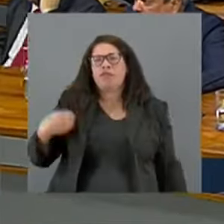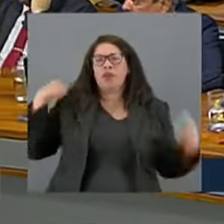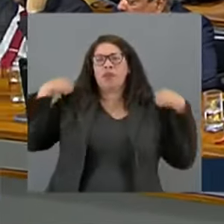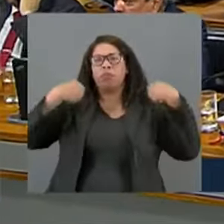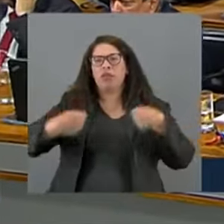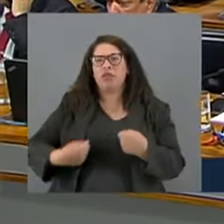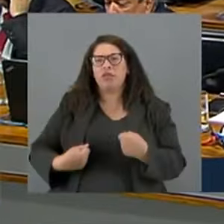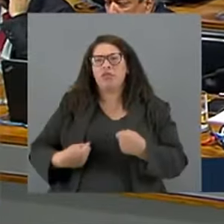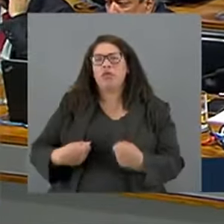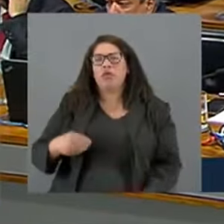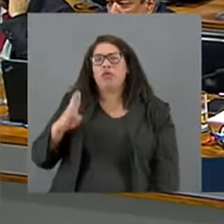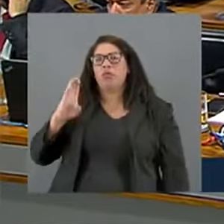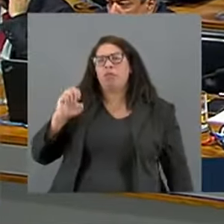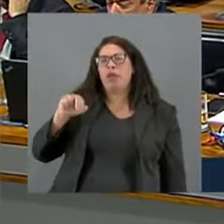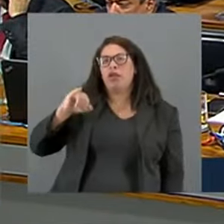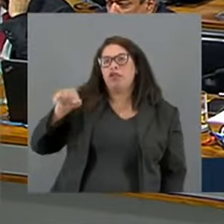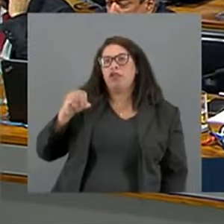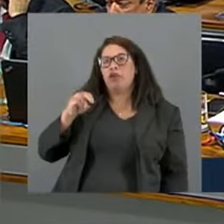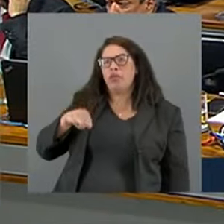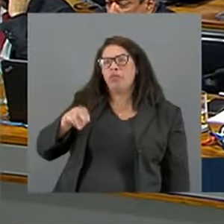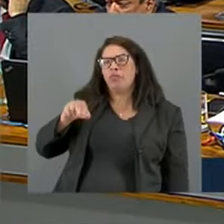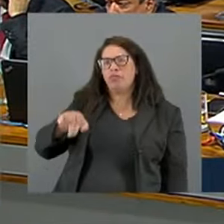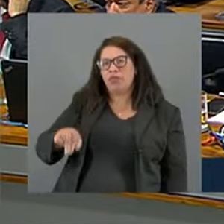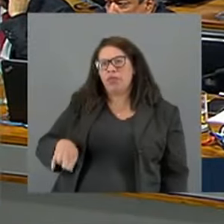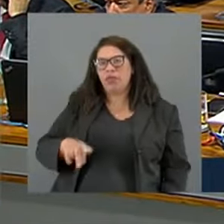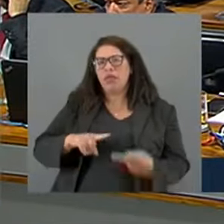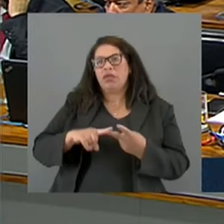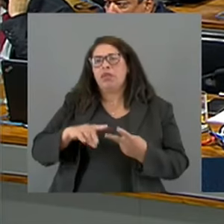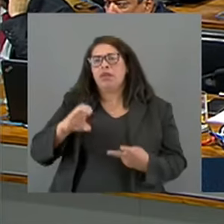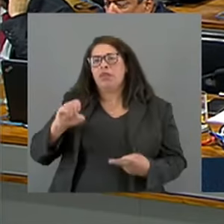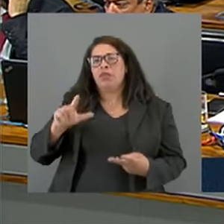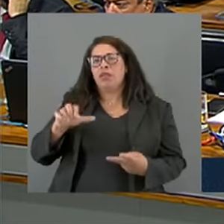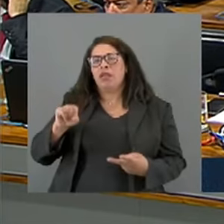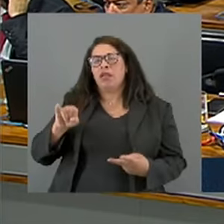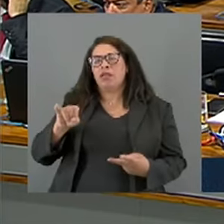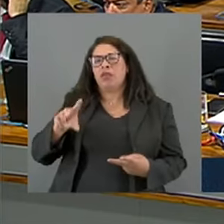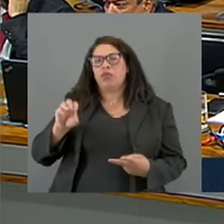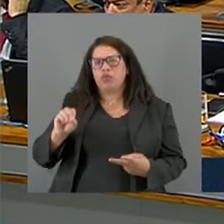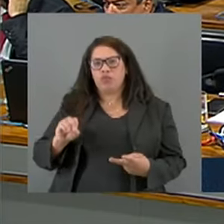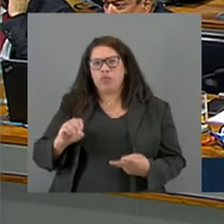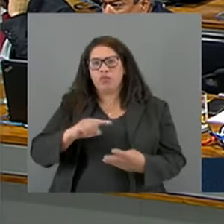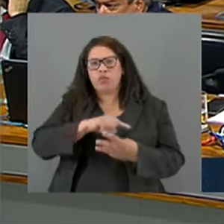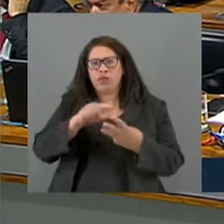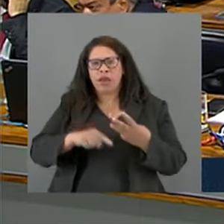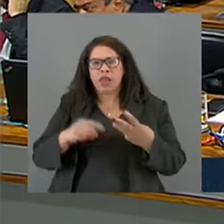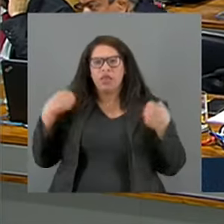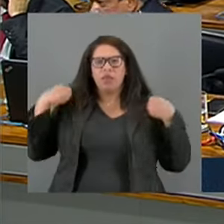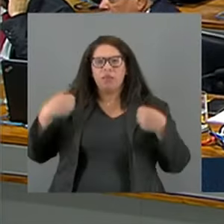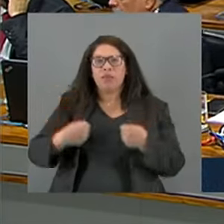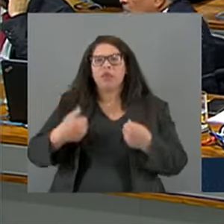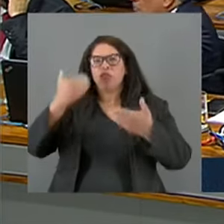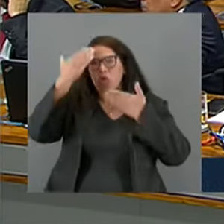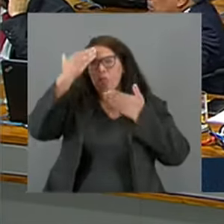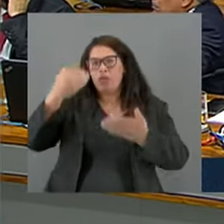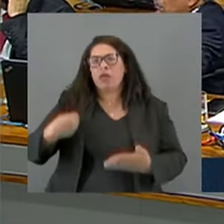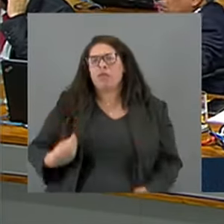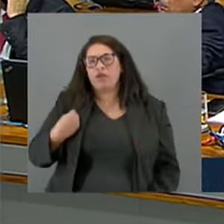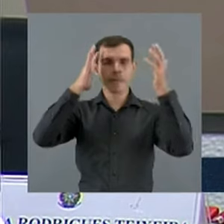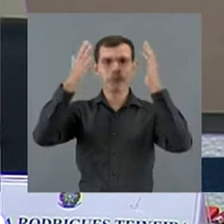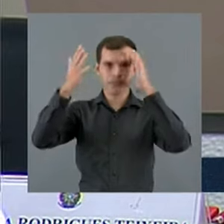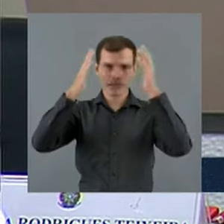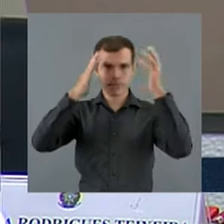Acompanhada presencialmente pela ente do STJ Ministra Maria Tera de Assis Moura e por vários ministros da